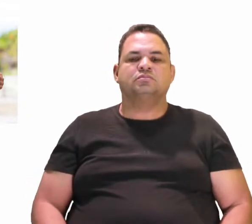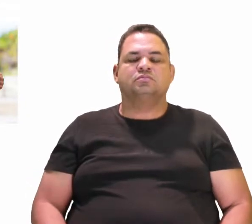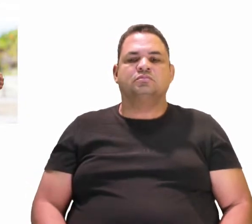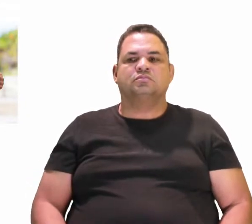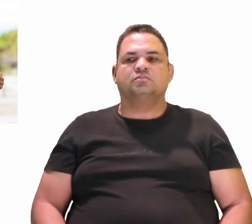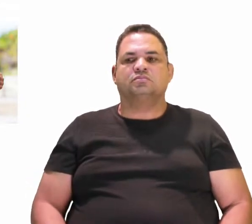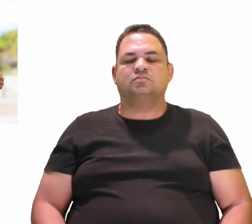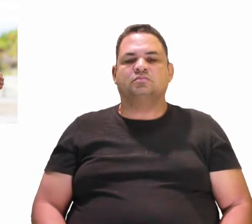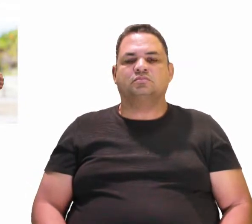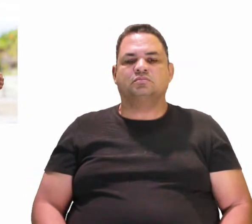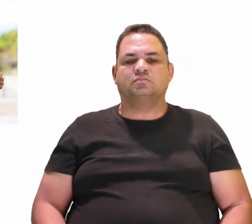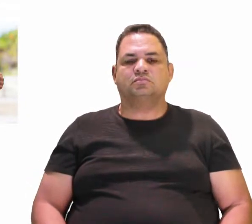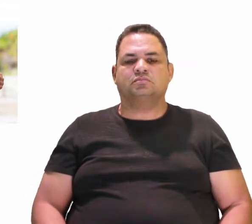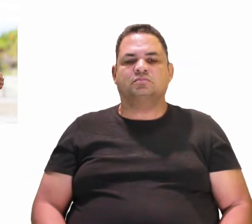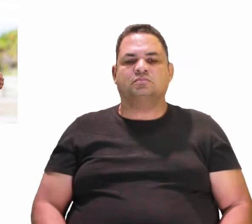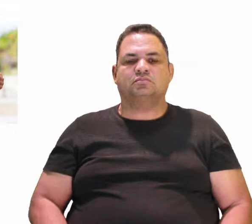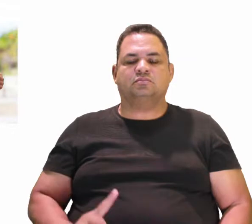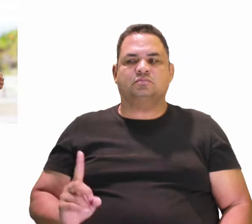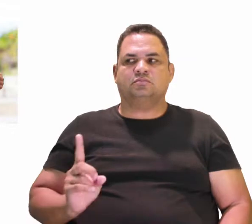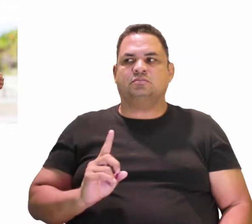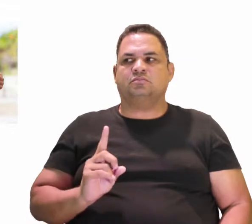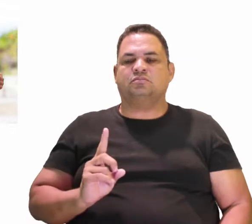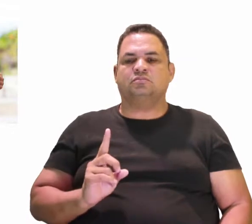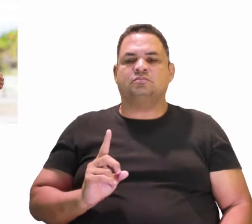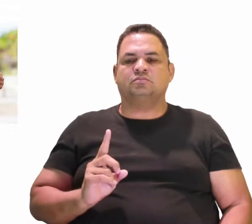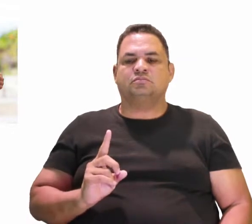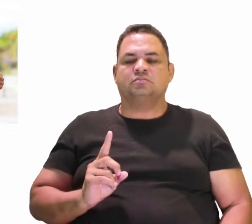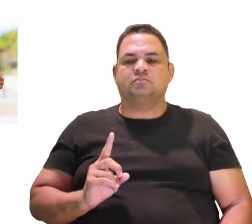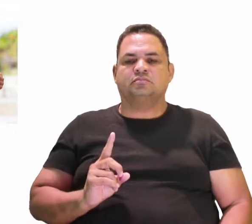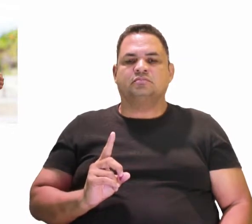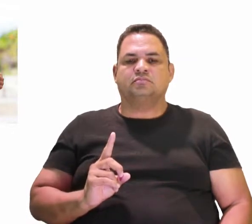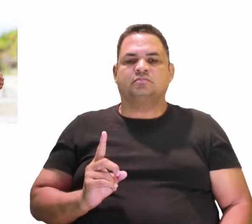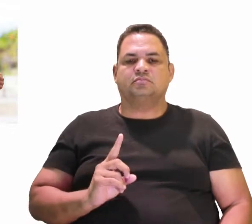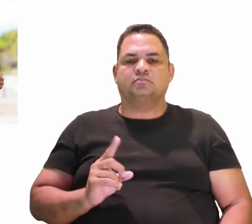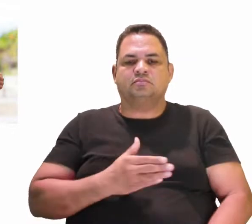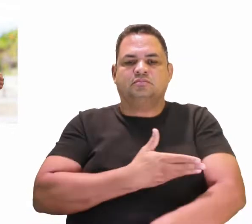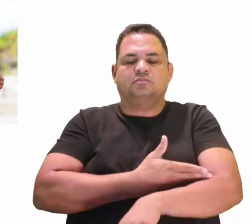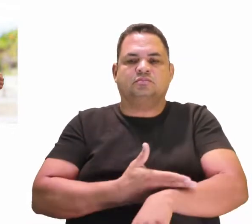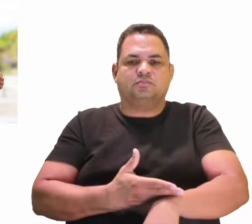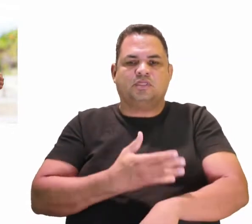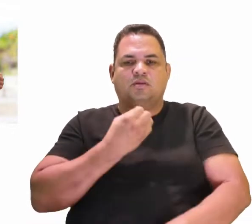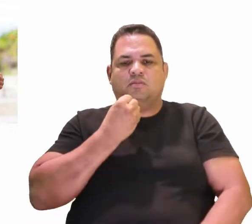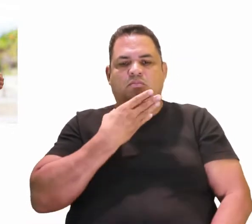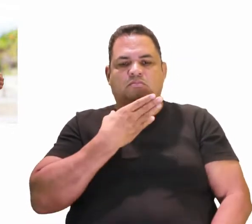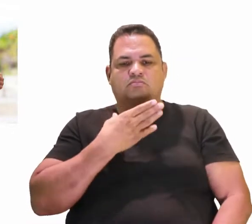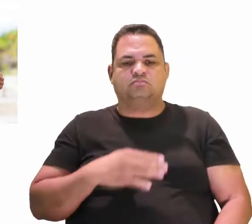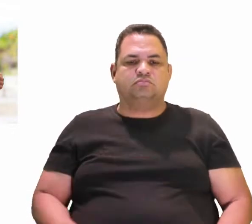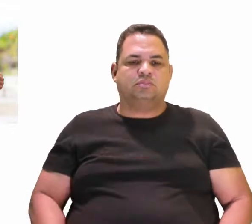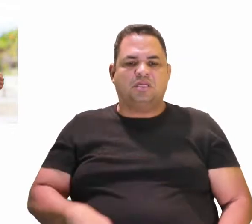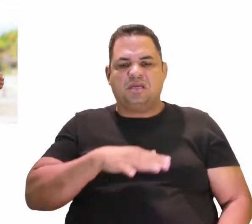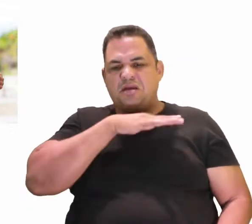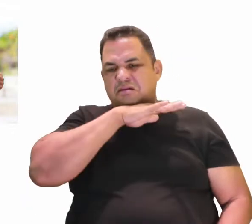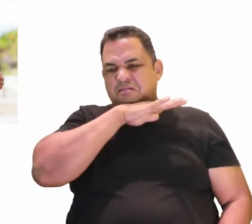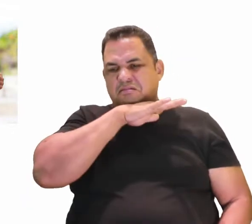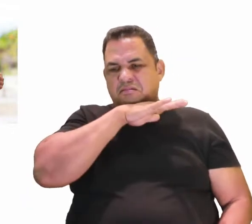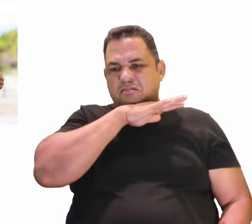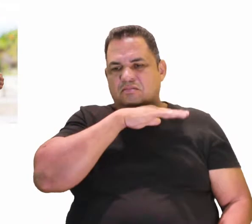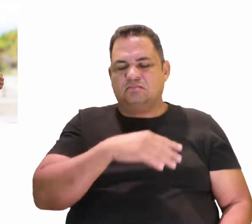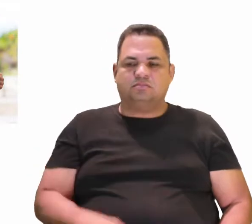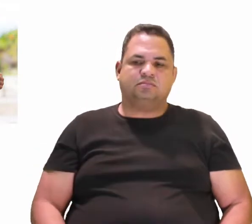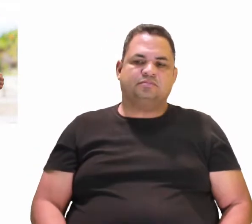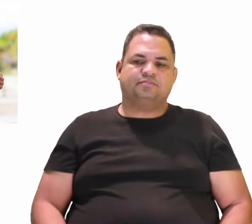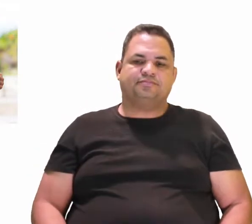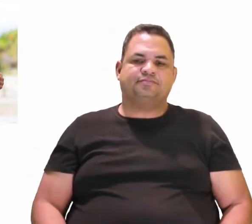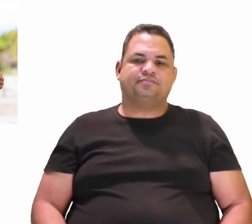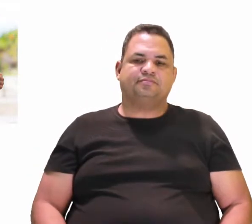a bad habit. Não é um hábito bom, é um hábito bem ruim, beleza?